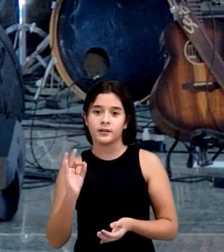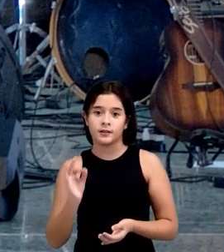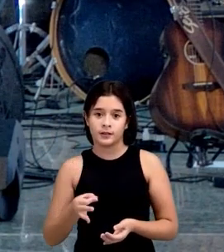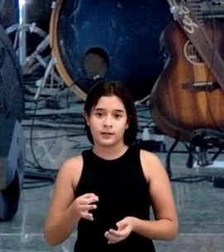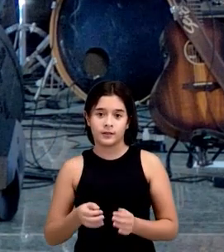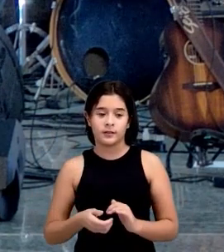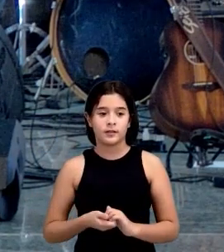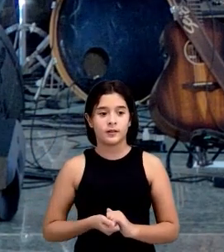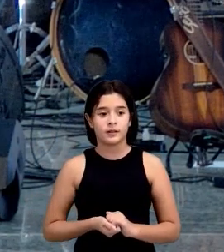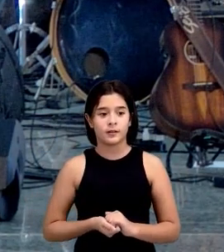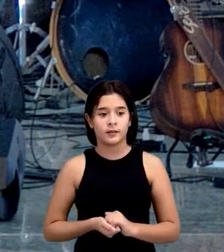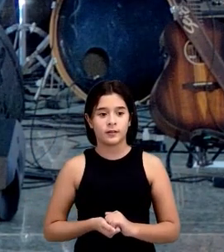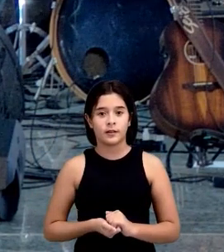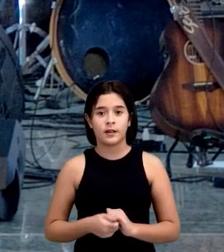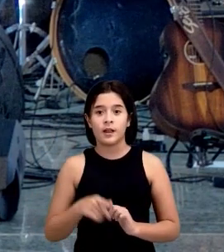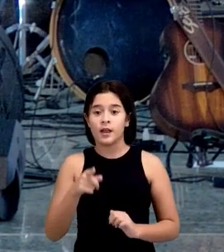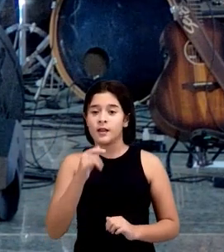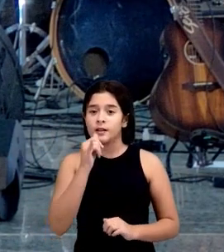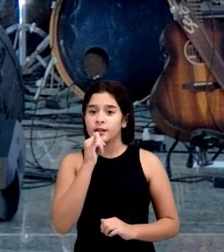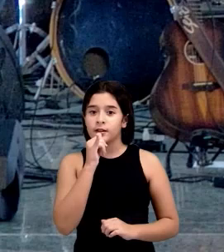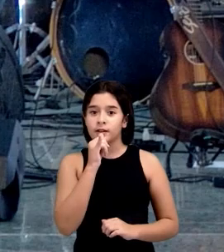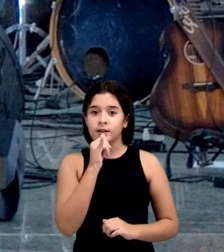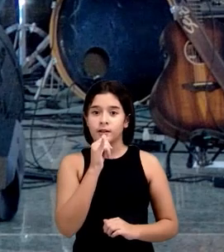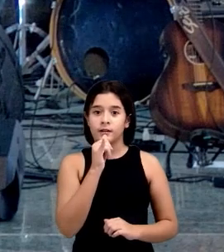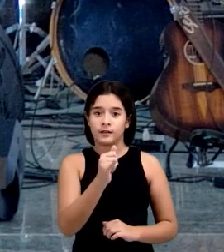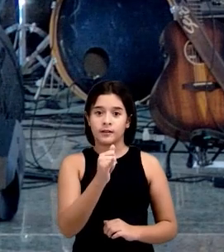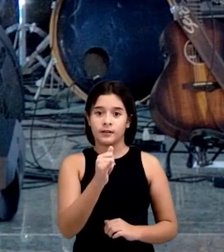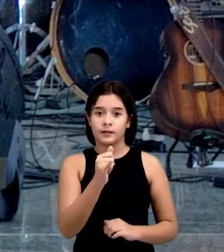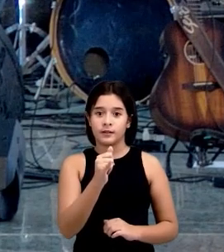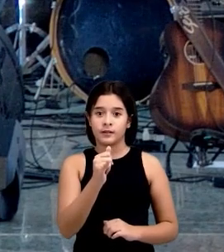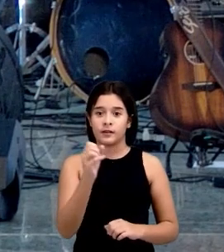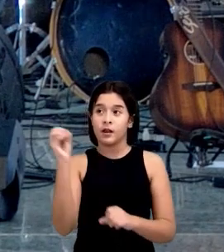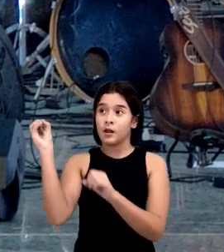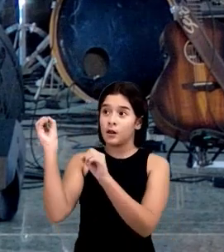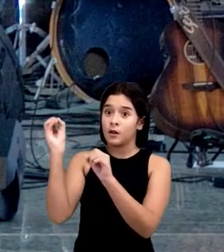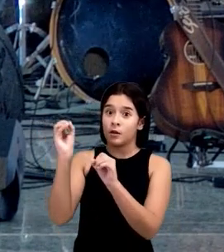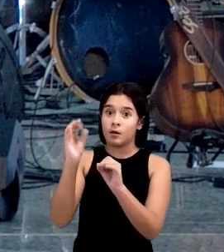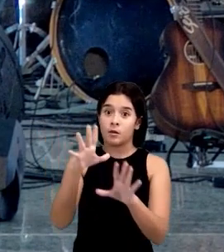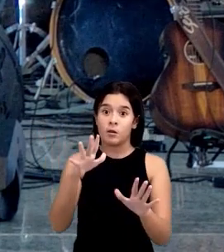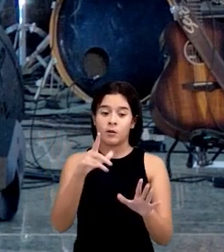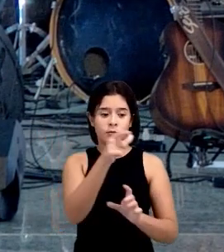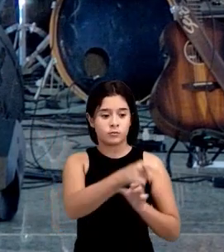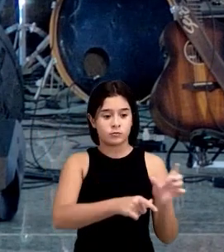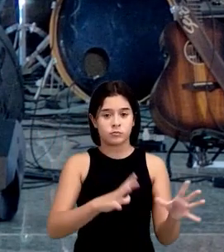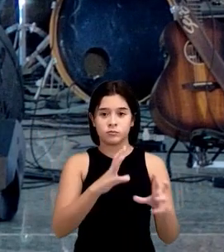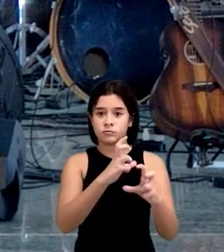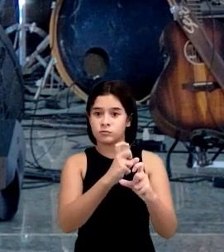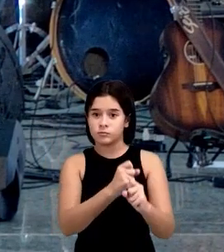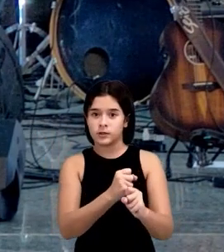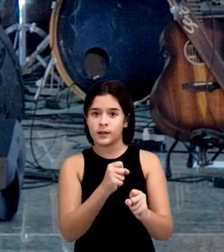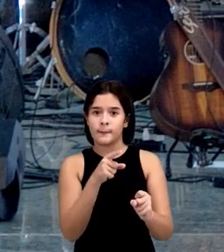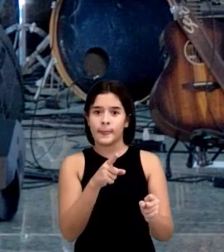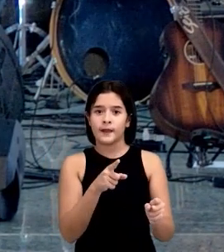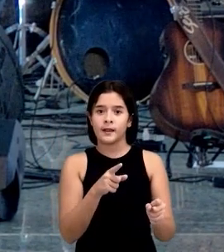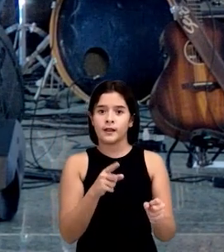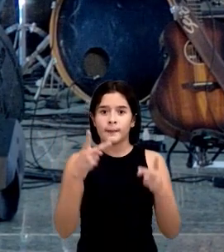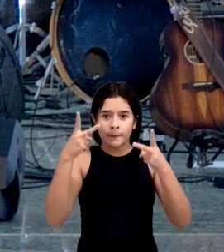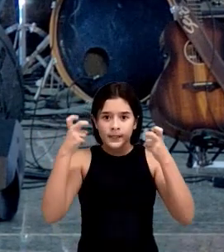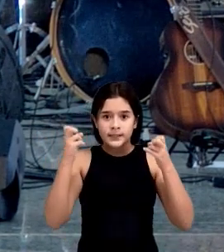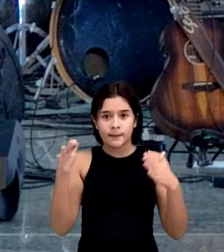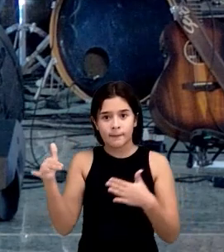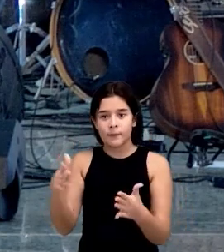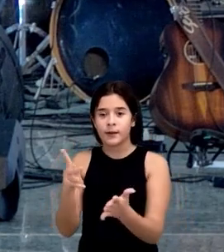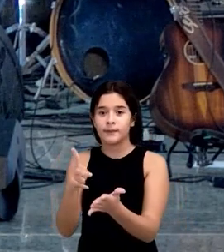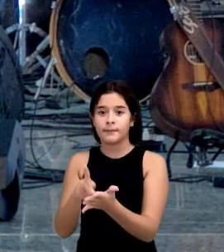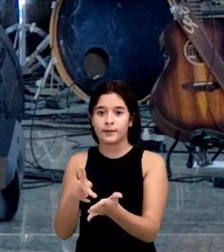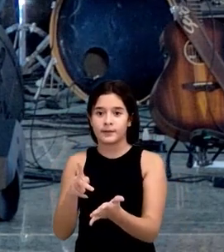luz de vocês diante dos homens, para que vejam as suas boas obras. Então, olha só,